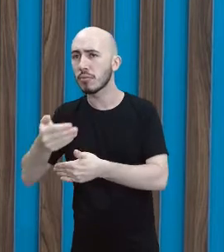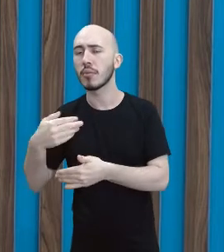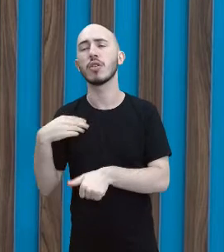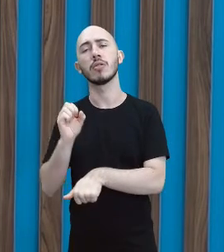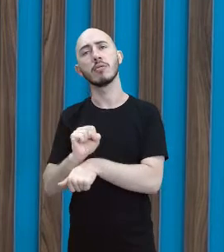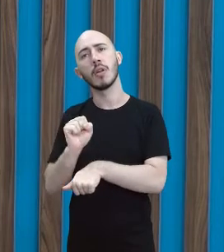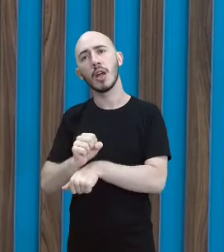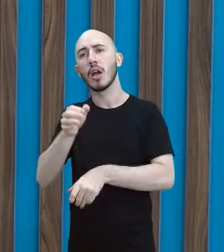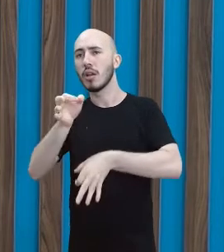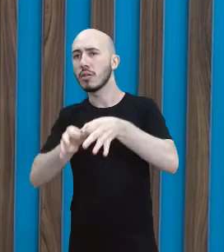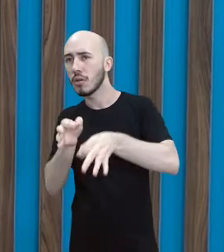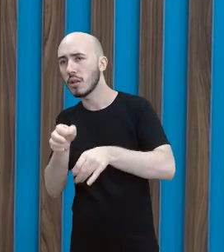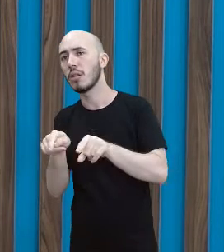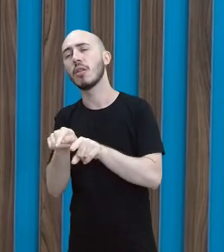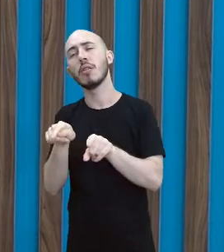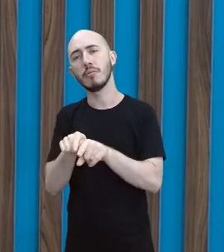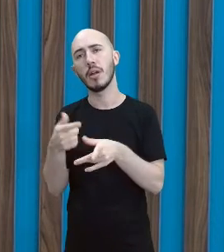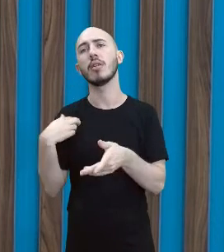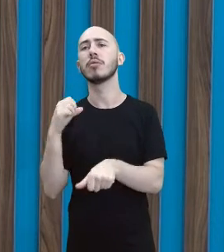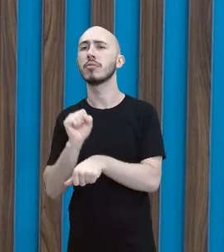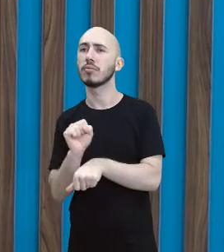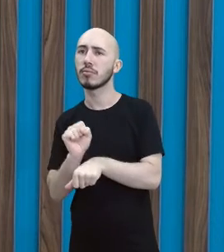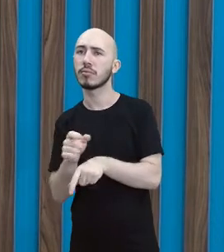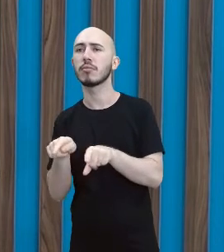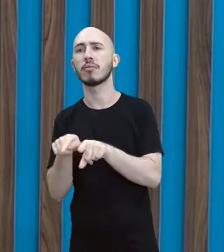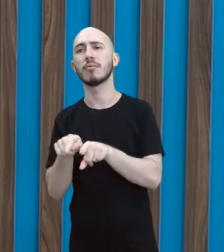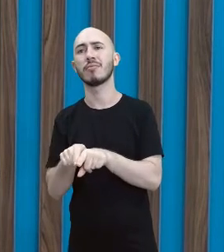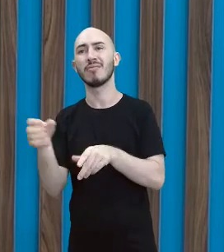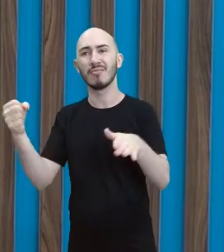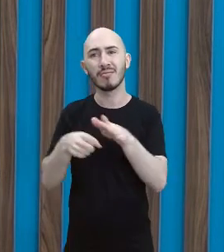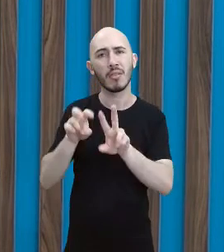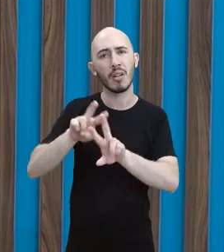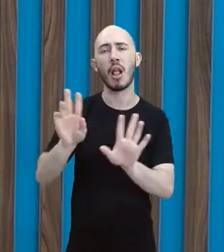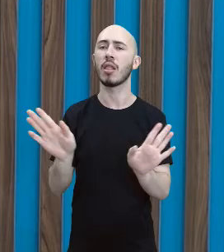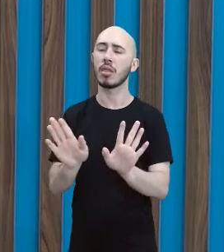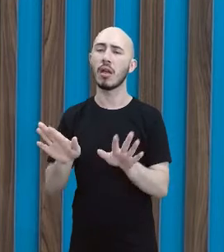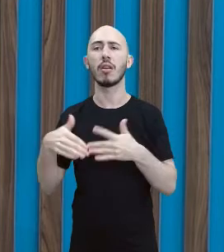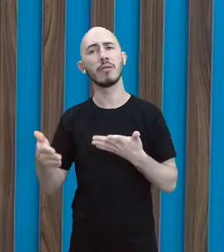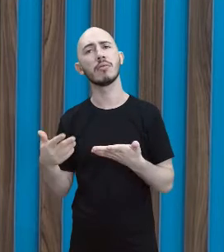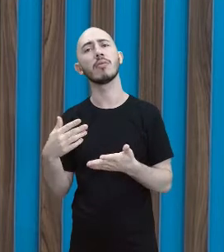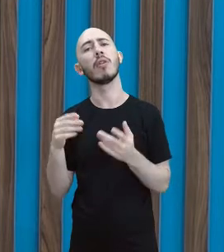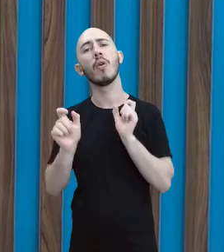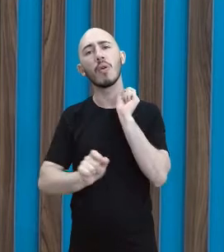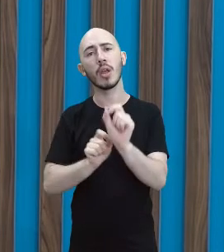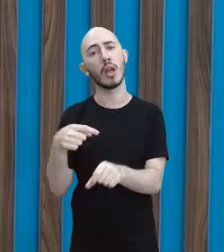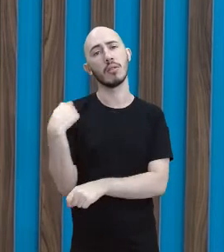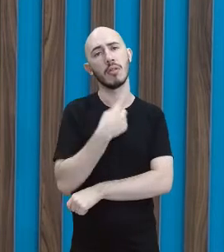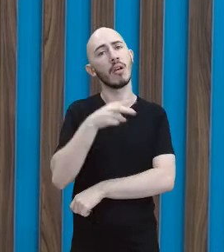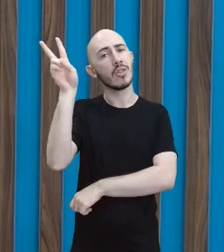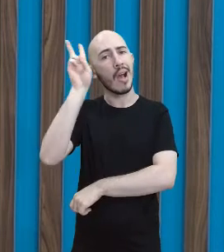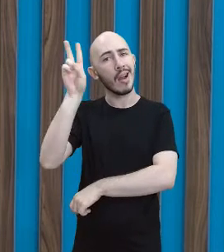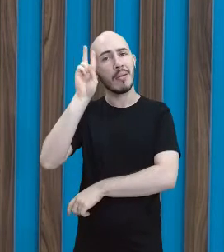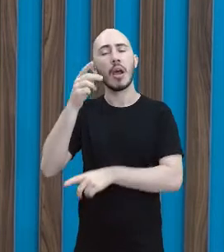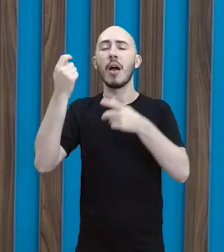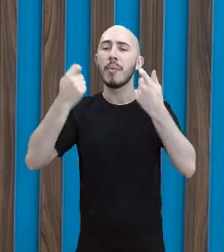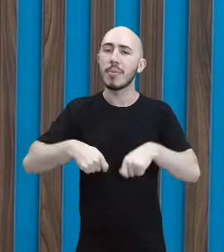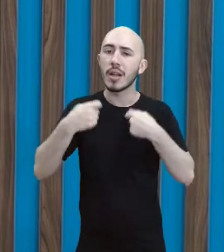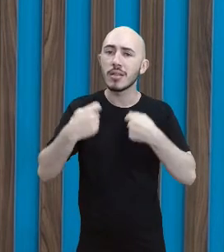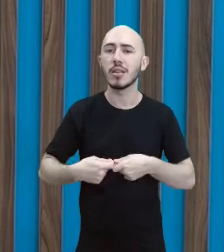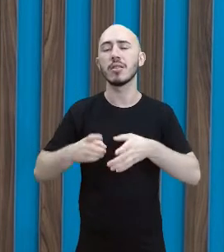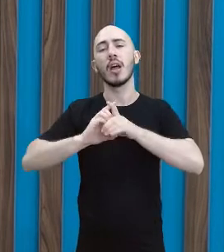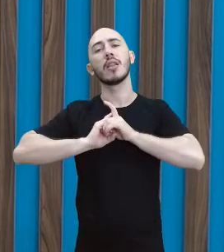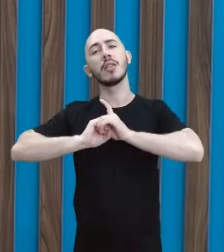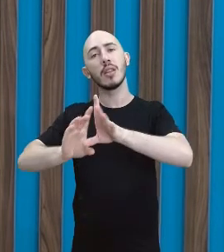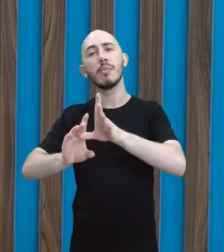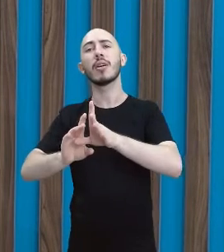cadeia, né? Enquanto espera ser julgado, julgada. Então, vale a gente lembrar disso, né? Qualquer